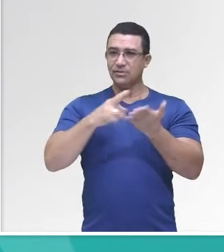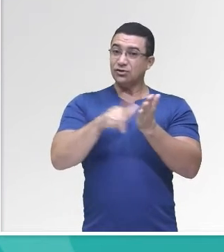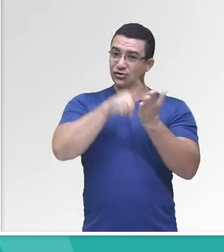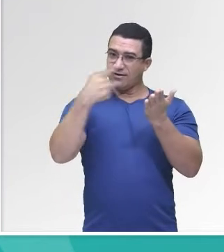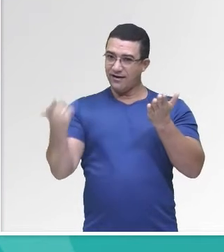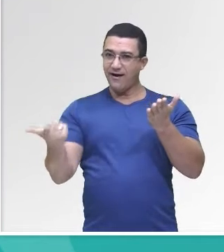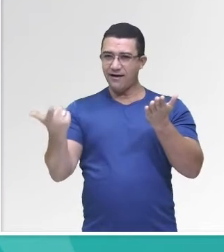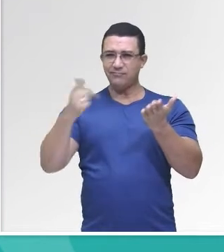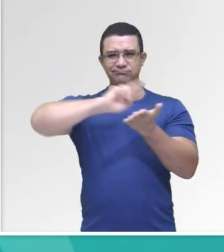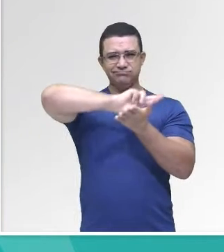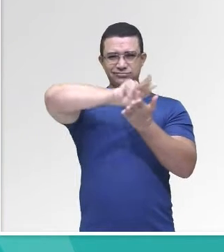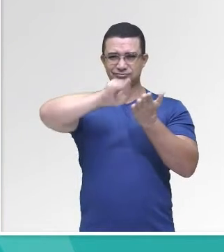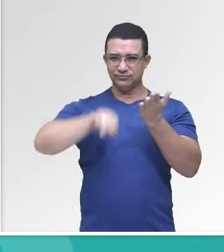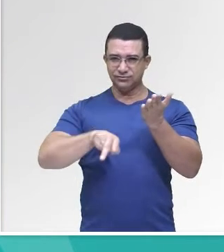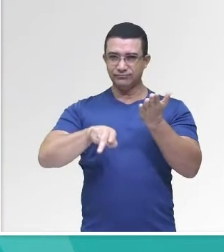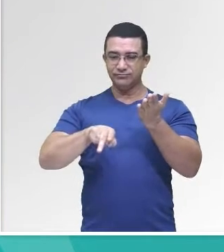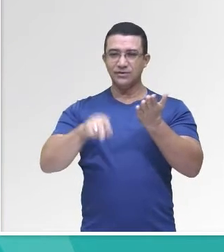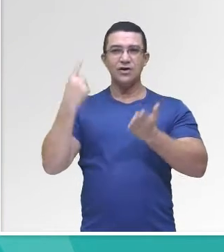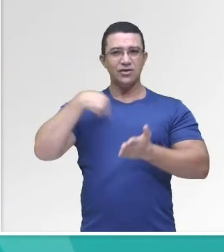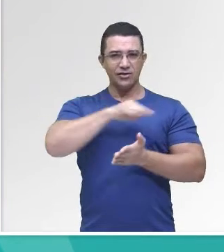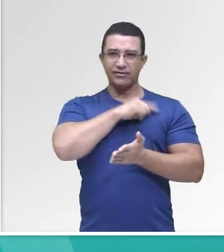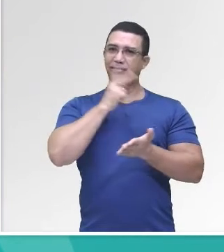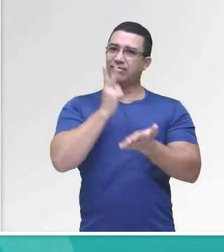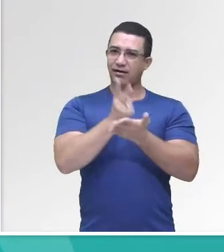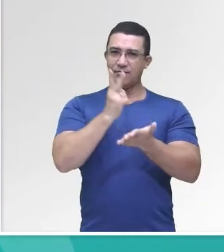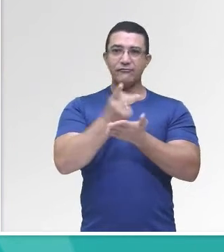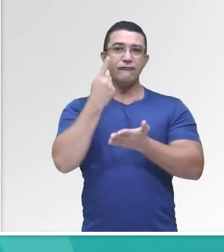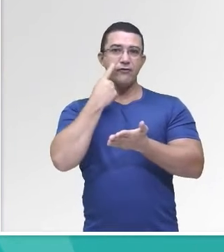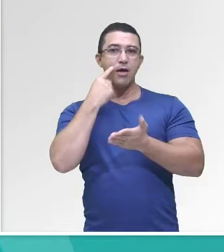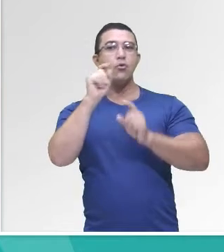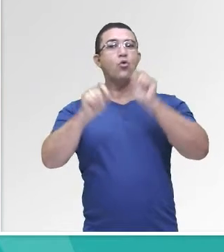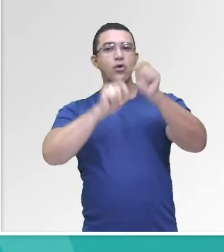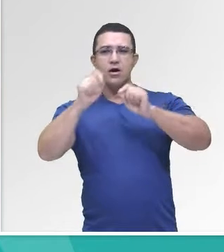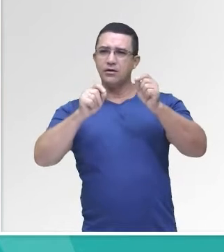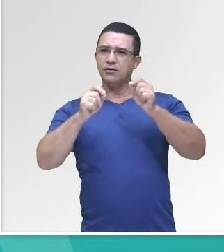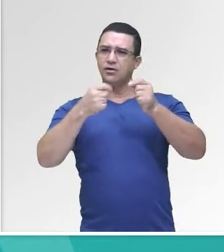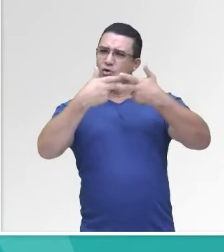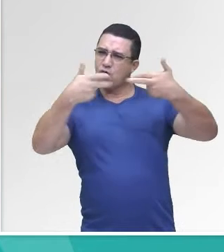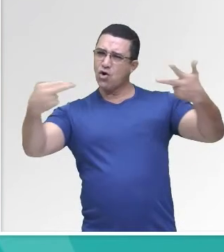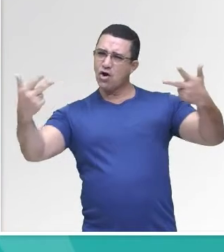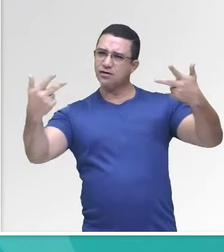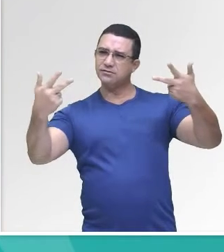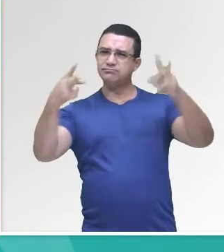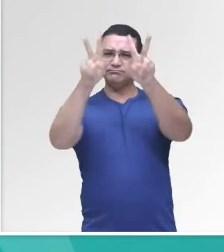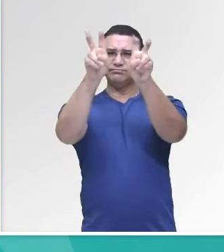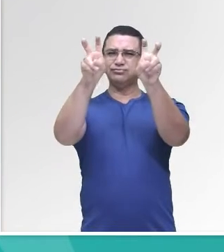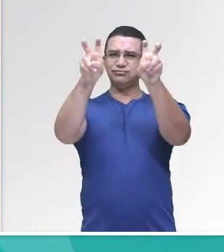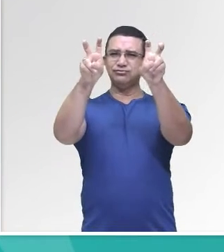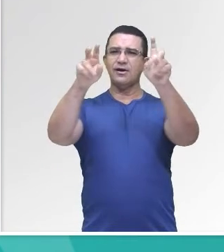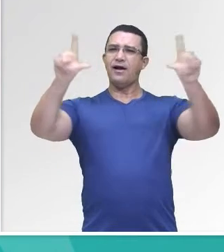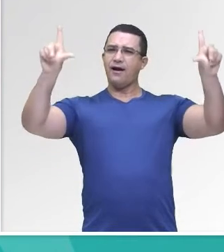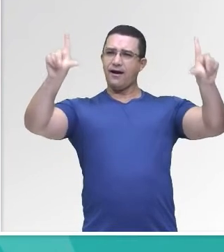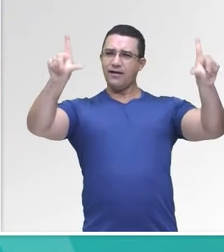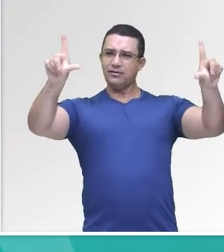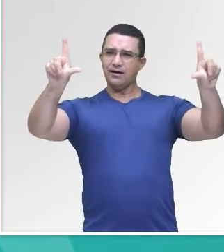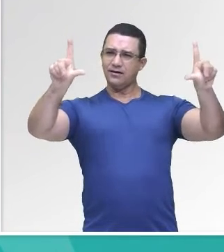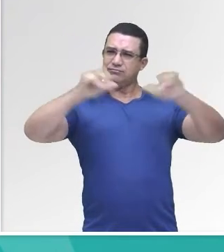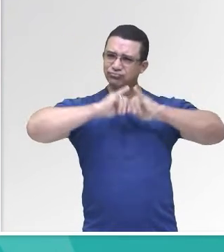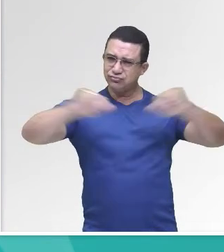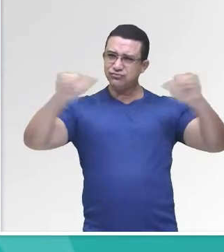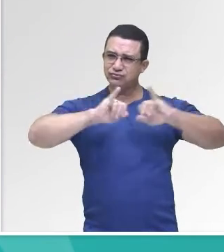publicidade. Quando a gente vai até no supermercado, quando a gente vê aqueles cartazes,